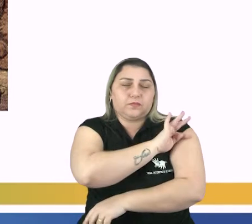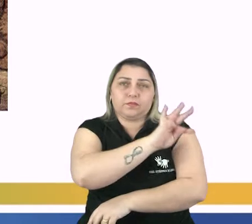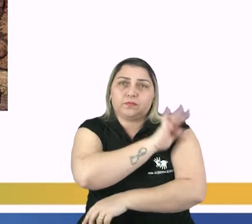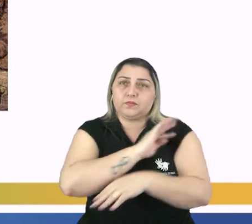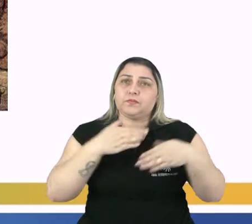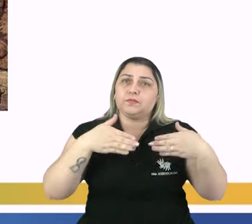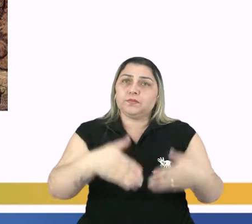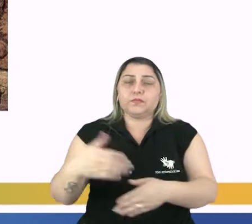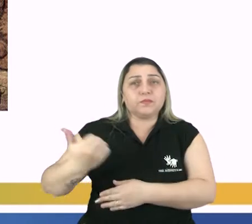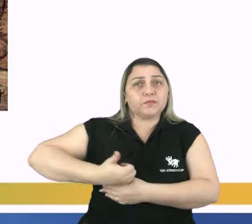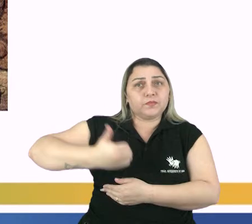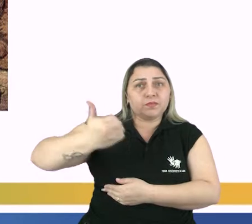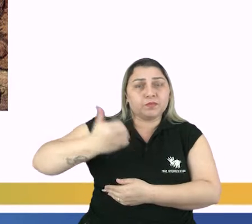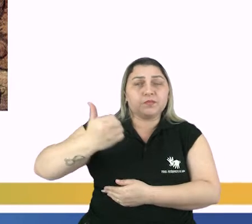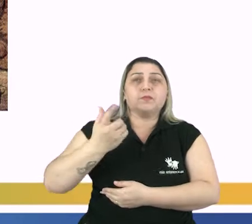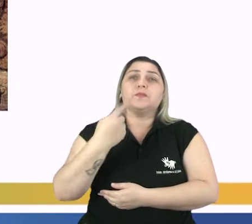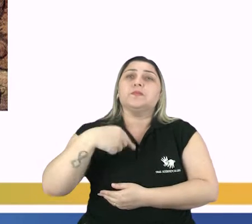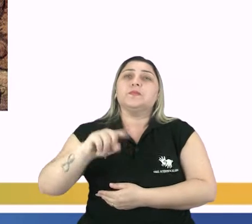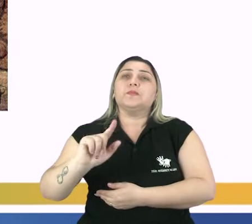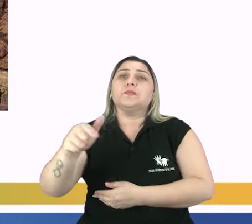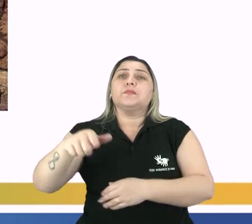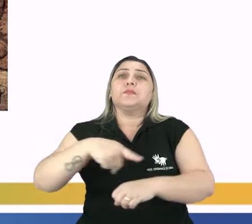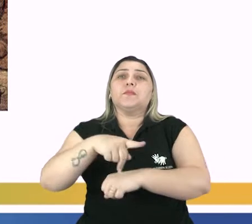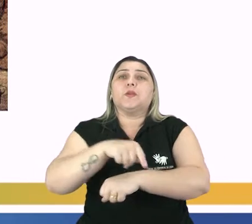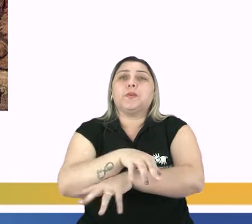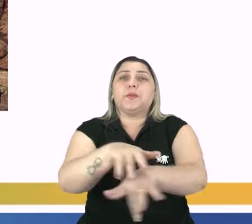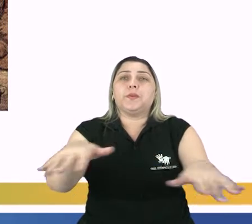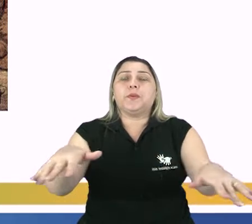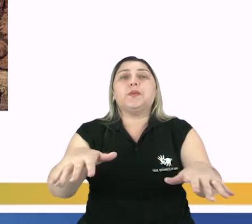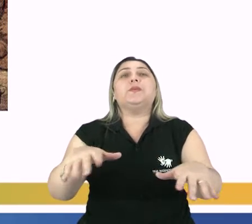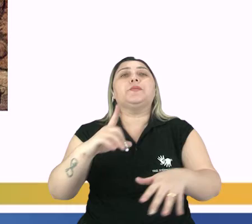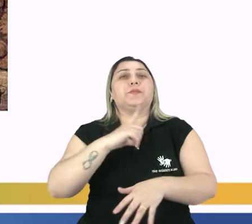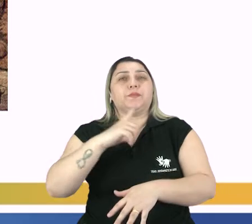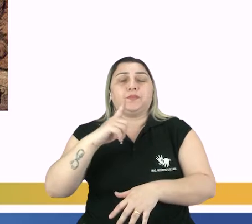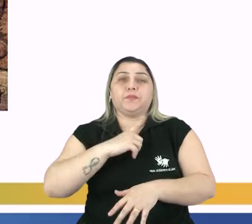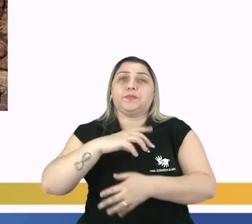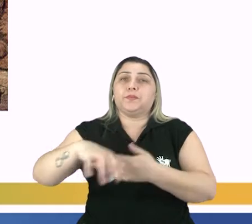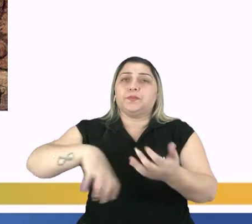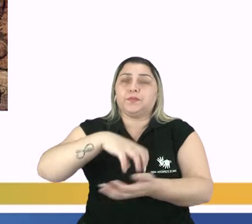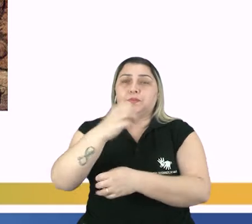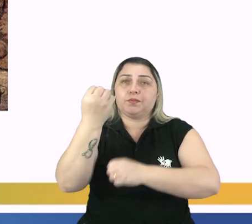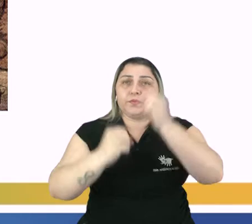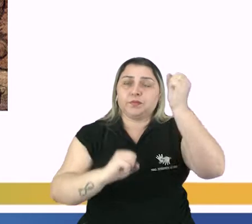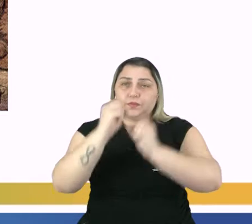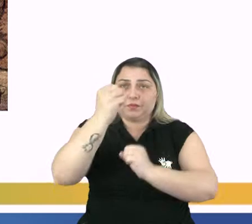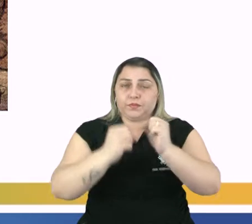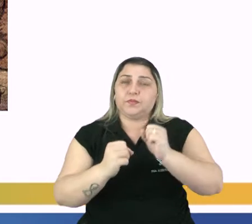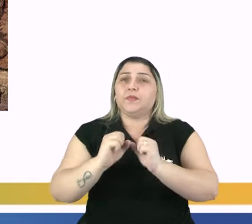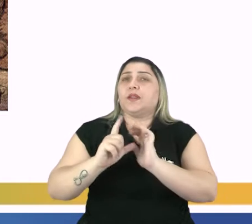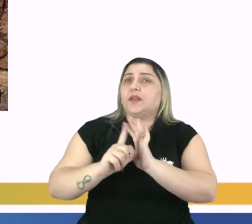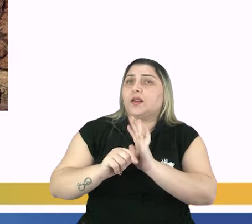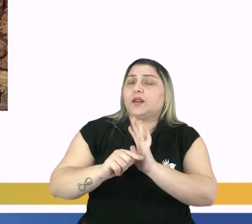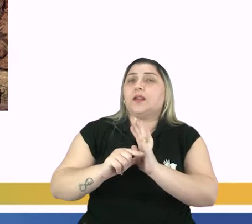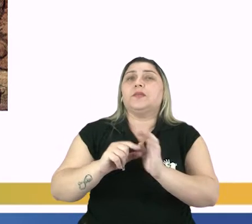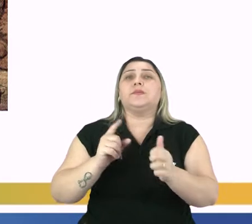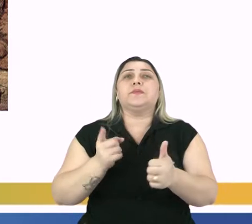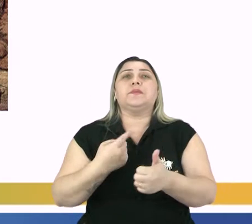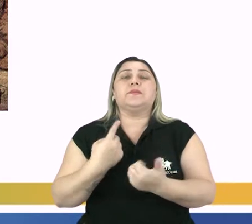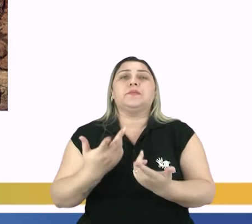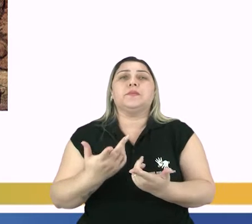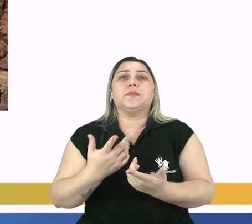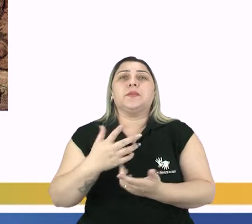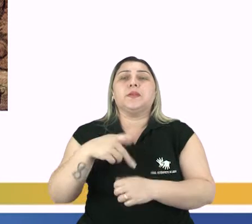chegou primeiro, para de lá ir para os demais países. Os países que receberam a Revolução Industrial de forma tardia foi chamado